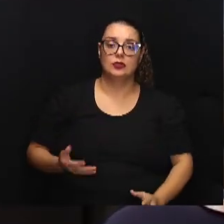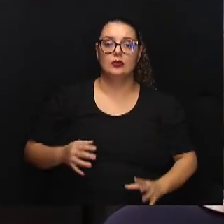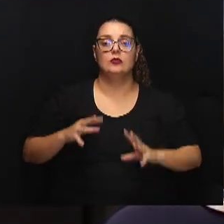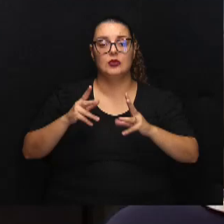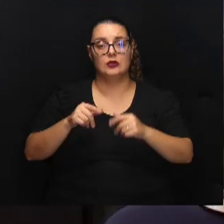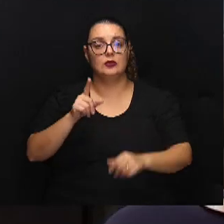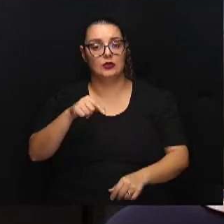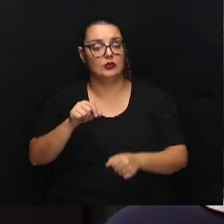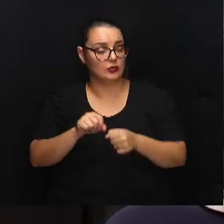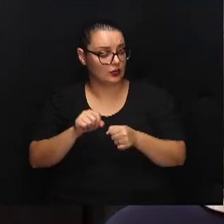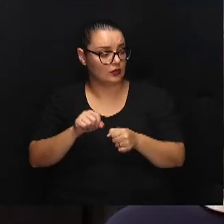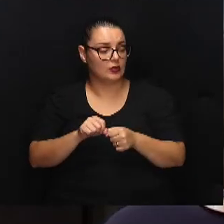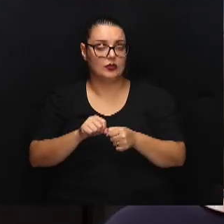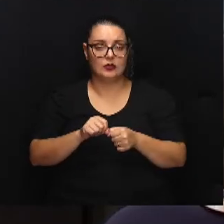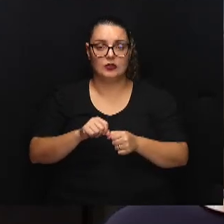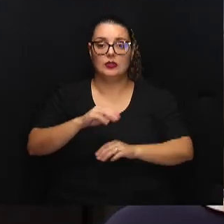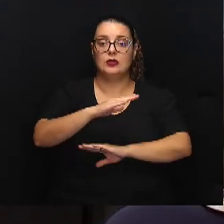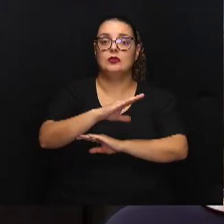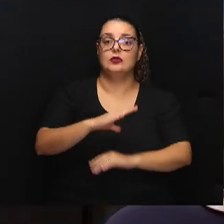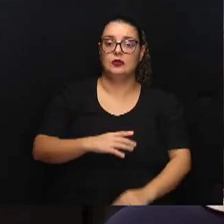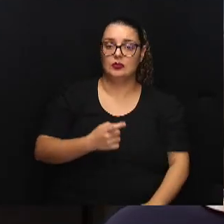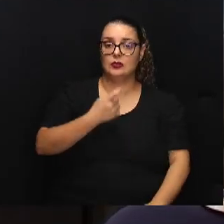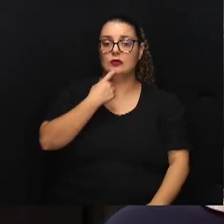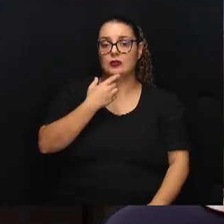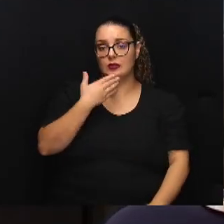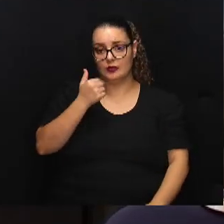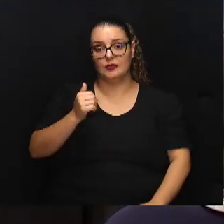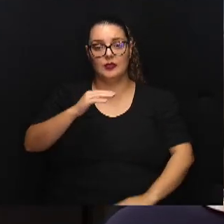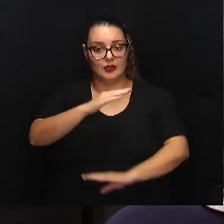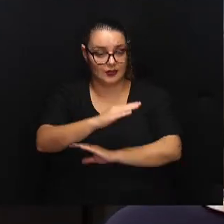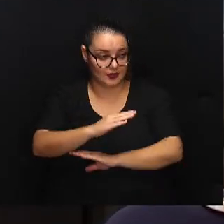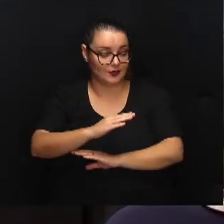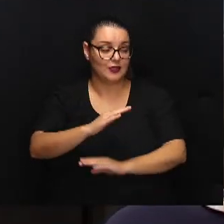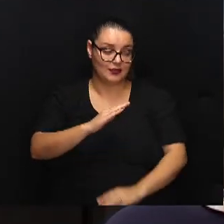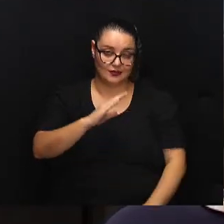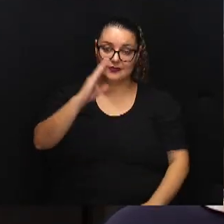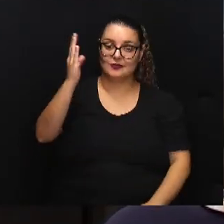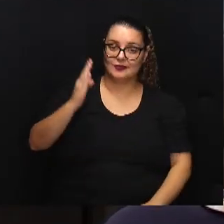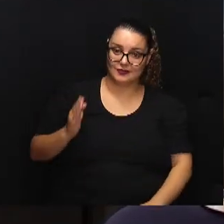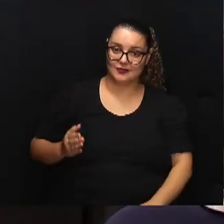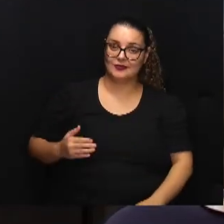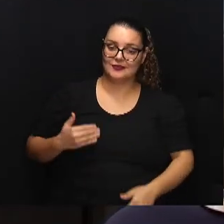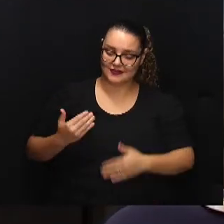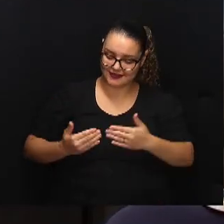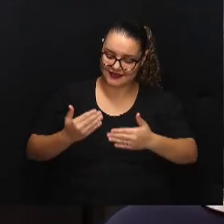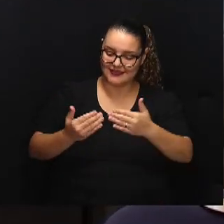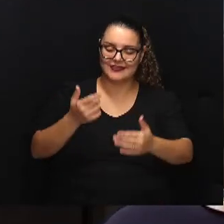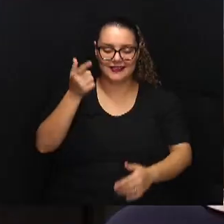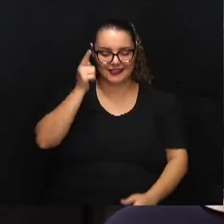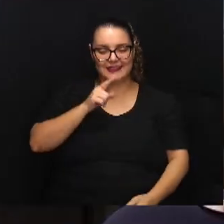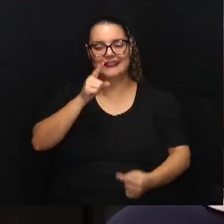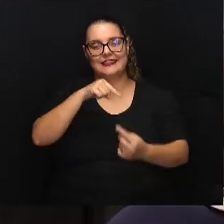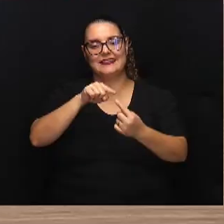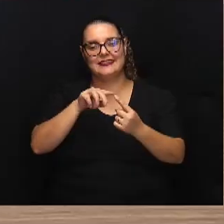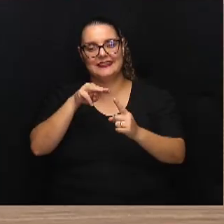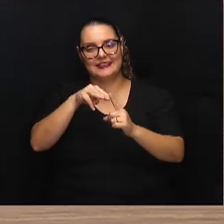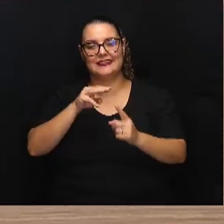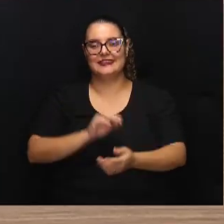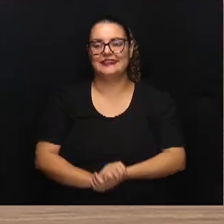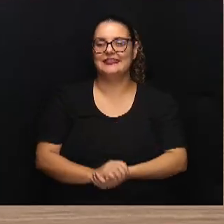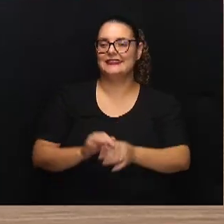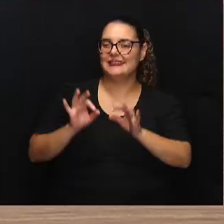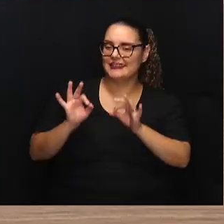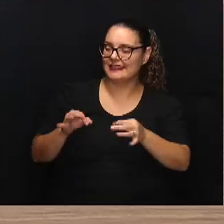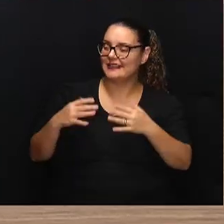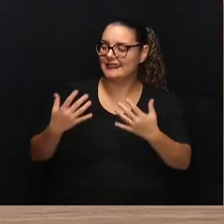que é fazer da Câmara de Campinas a melhor Câmara do Brasil. E nós estamos caminhando a passos largos para atingir essa meta. Tá certo,